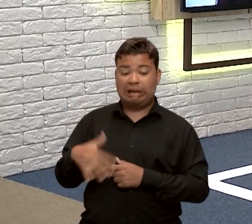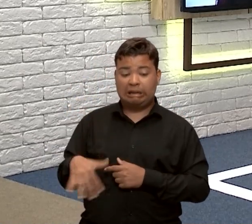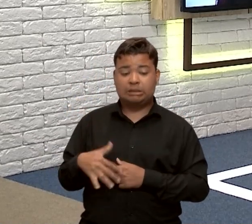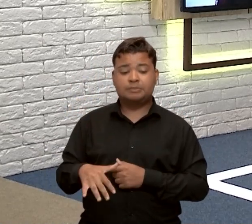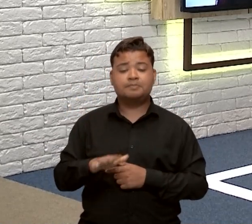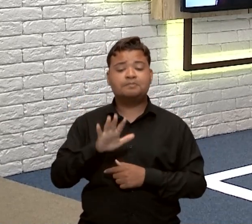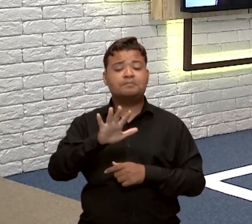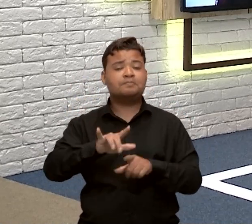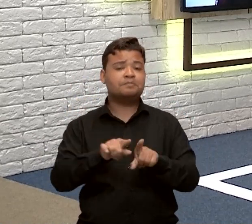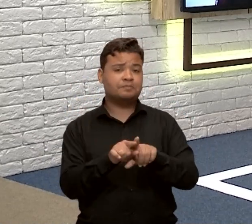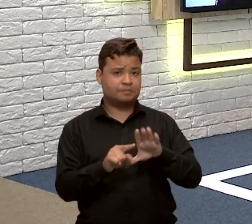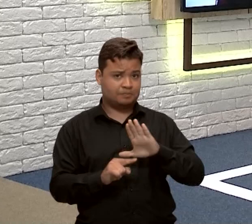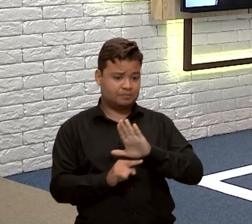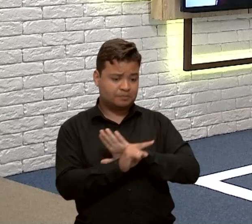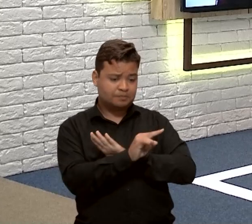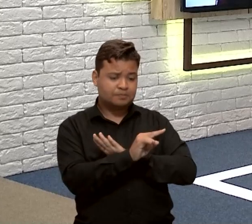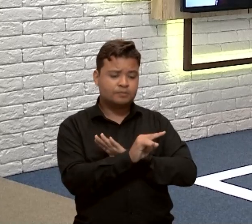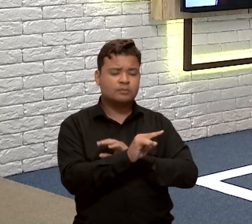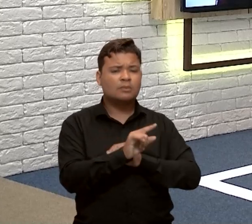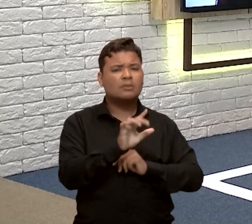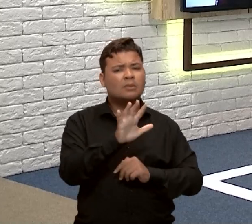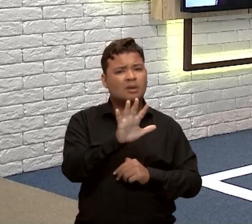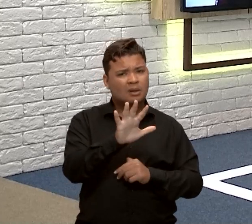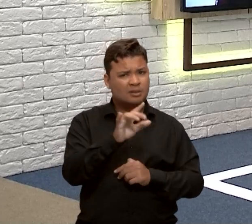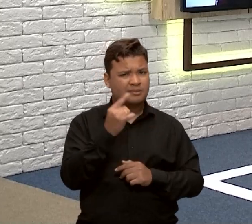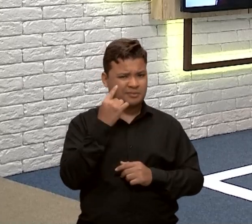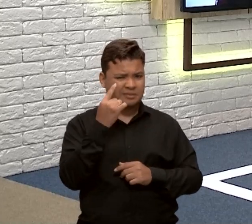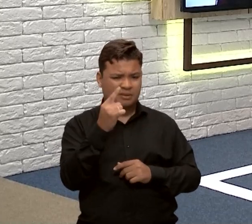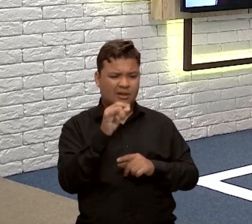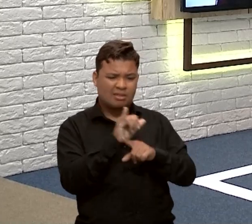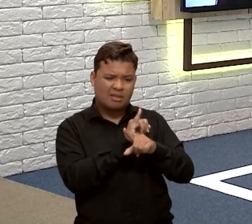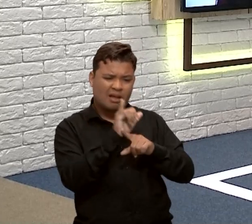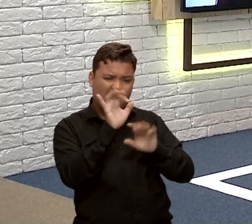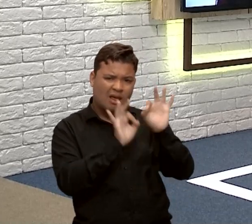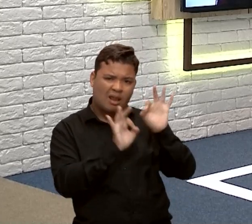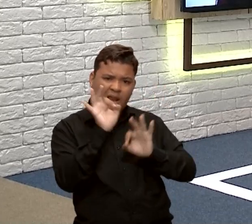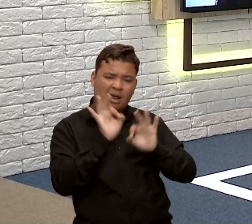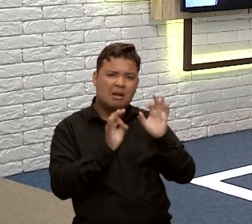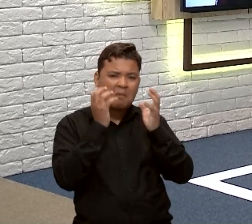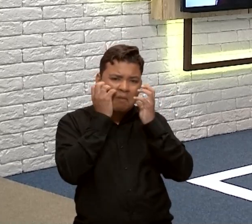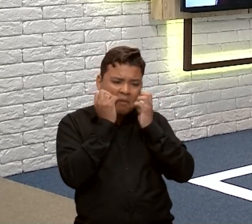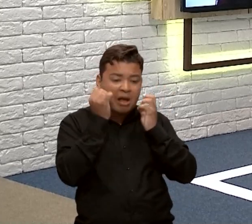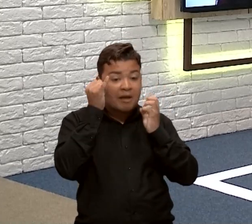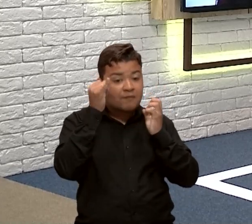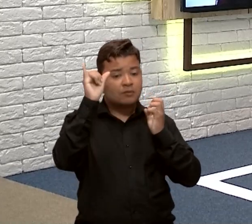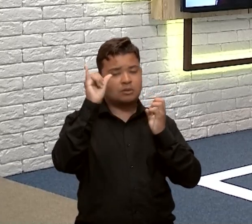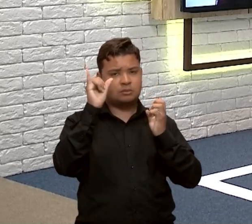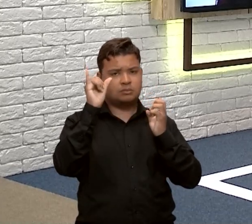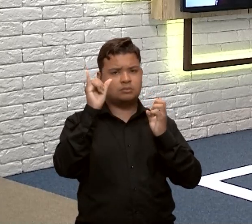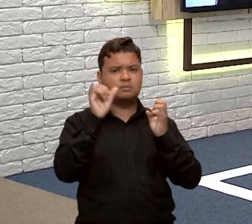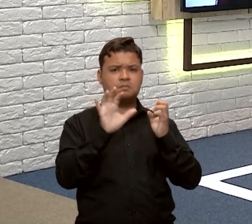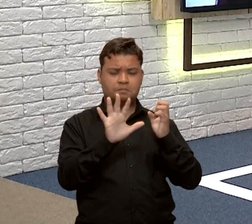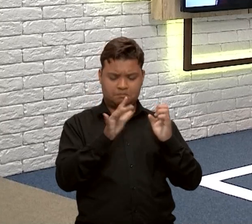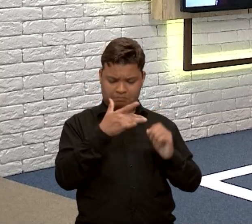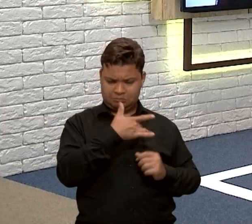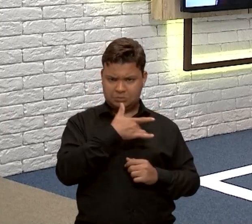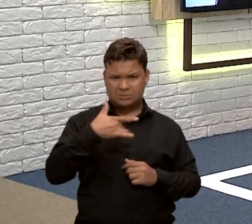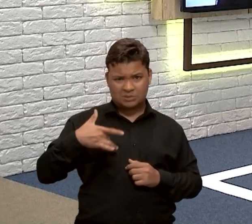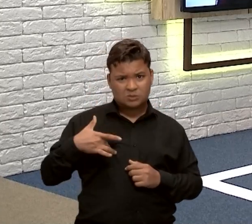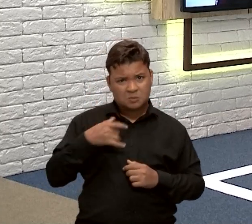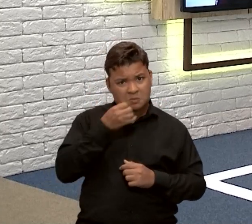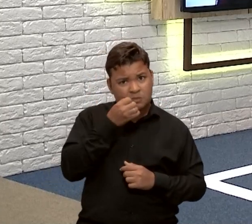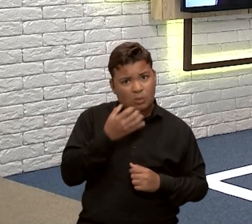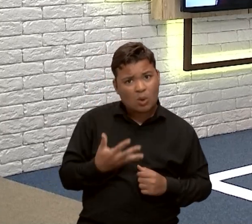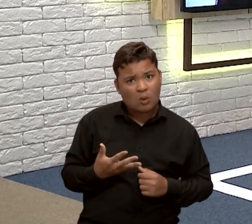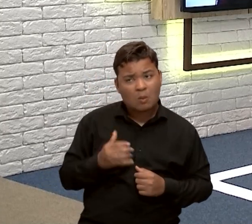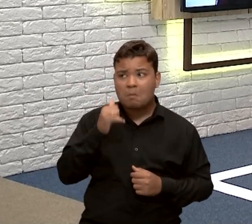pergunta. Em questões de saúde, é indicado para todas as mulheres? É necessário ter uma avaliação também para que as